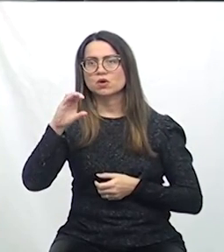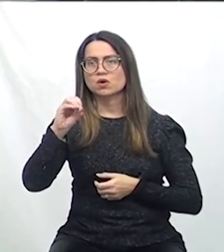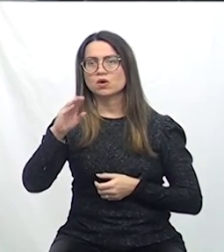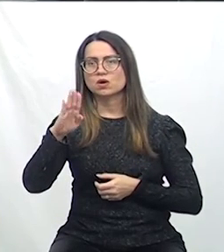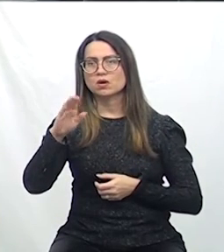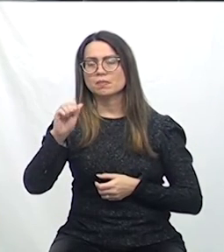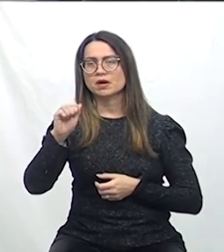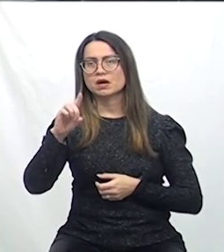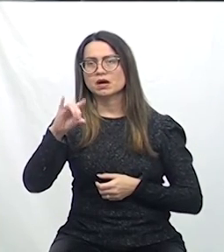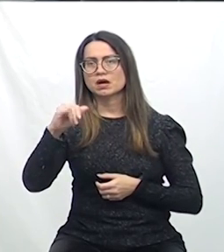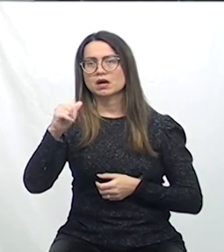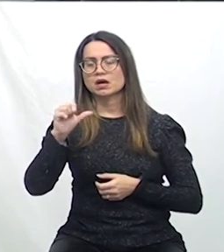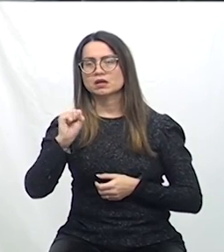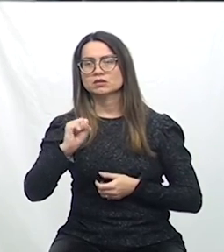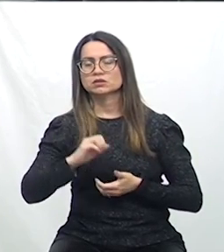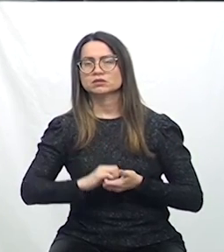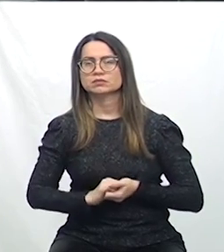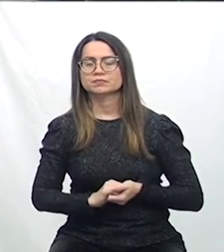Obadias Benones.